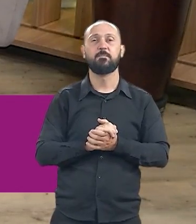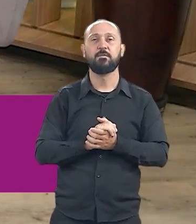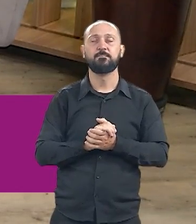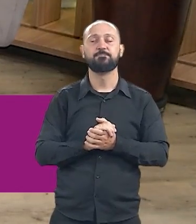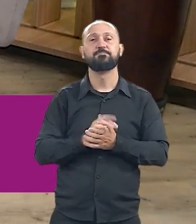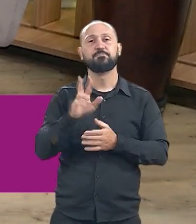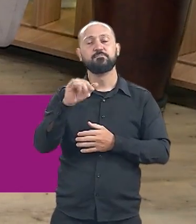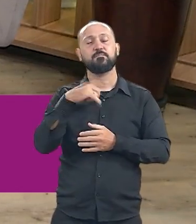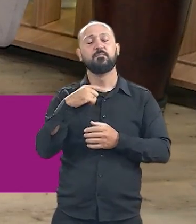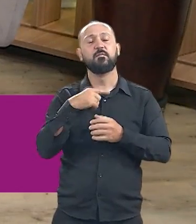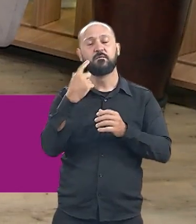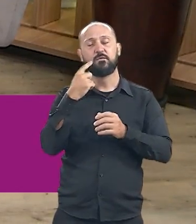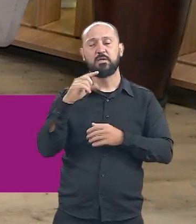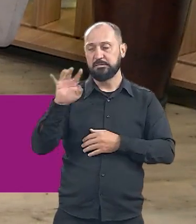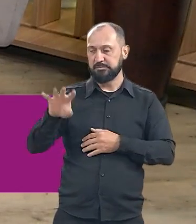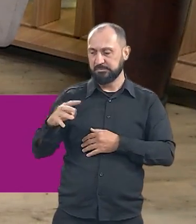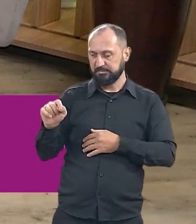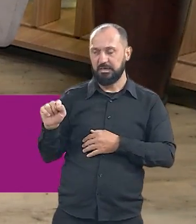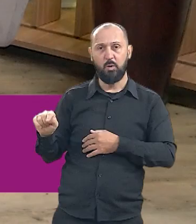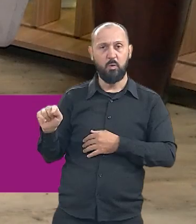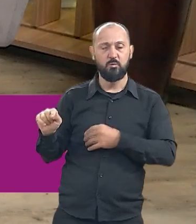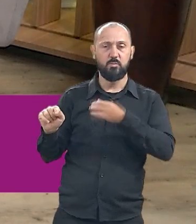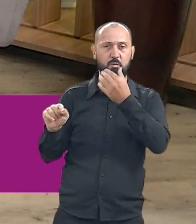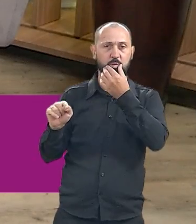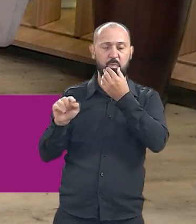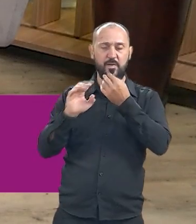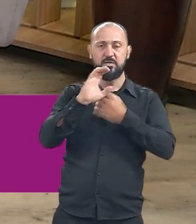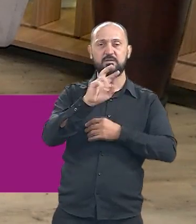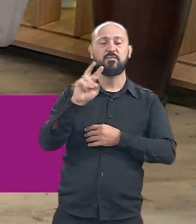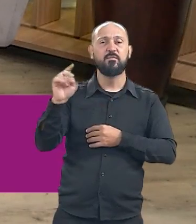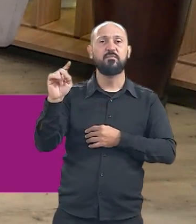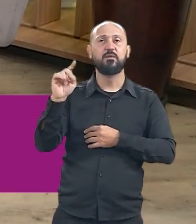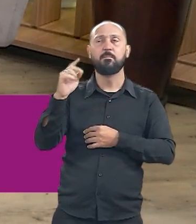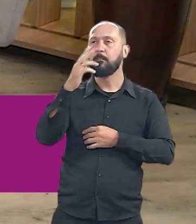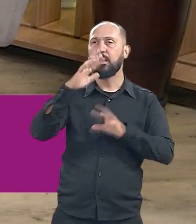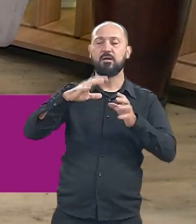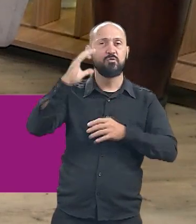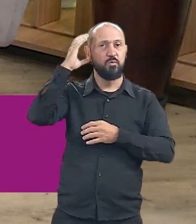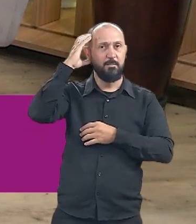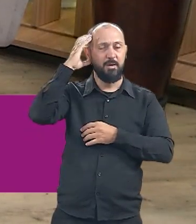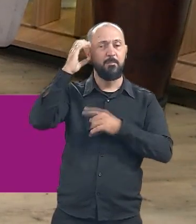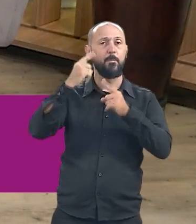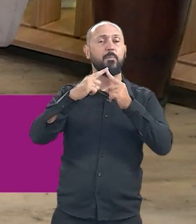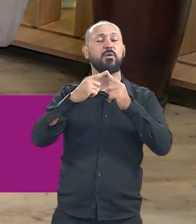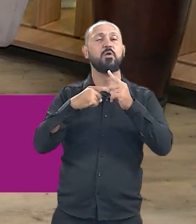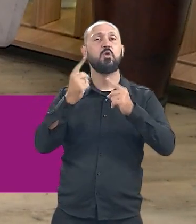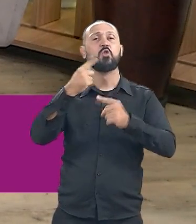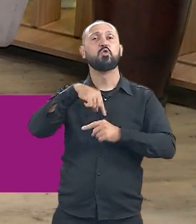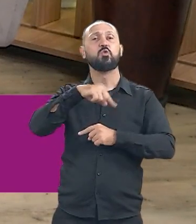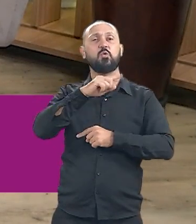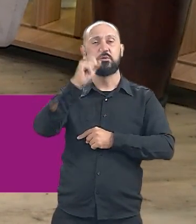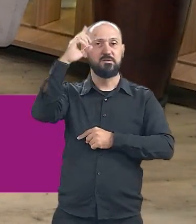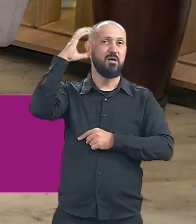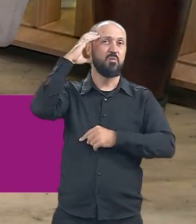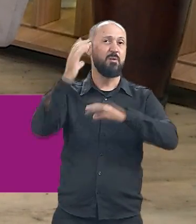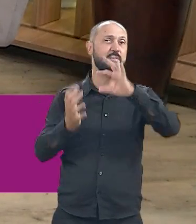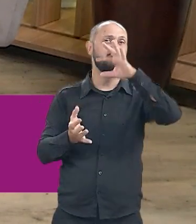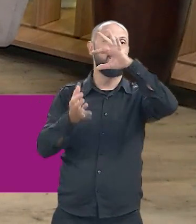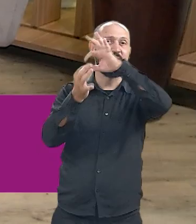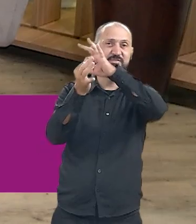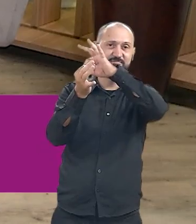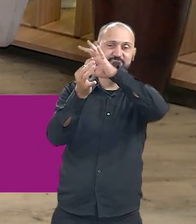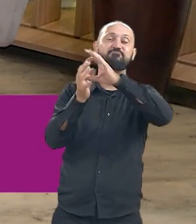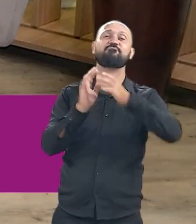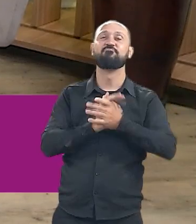vai acessar esse QR Code, vai aparecer lá CVV Comunidade Cuiabá, porque nós ainda estamos vinculados a Cuiabá. Mas